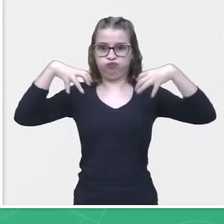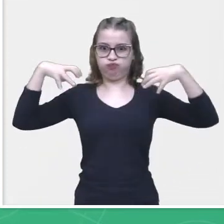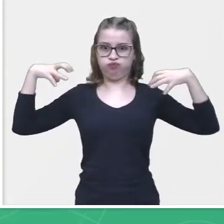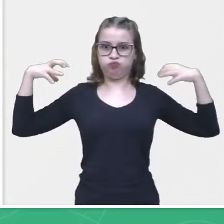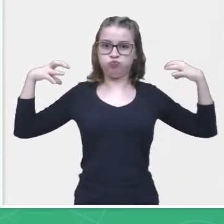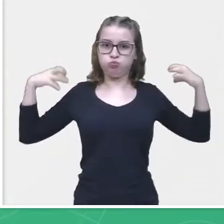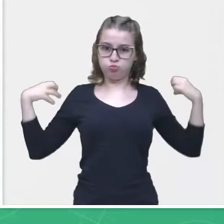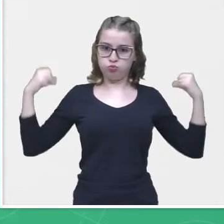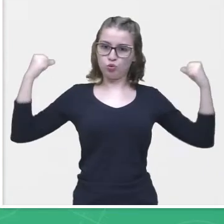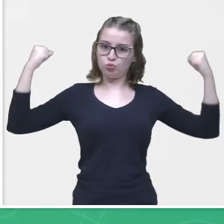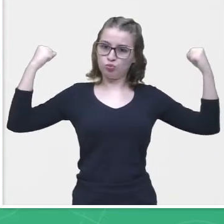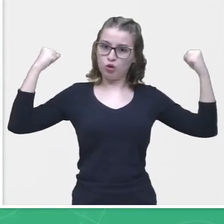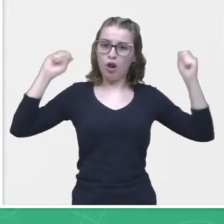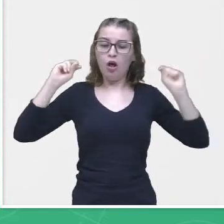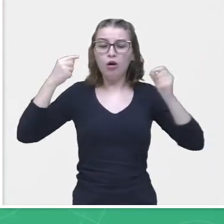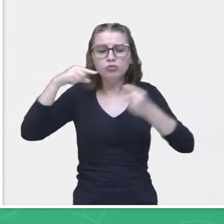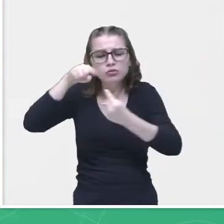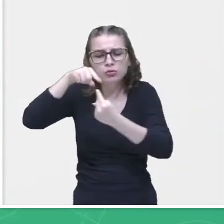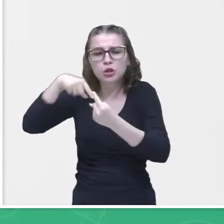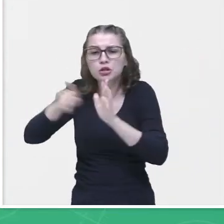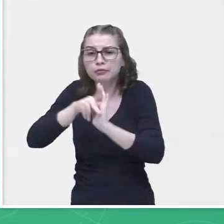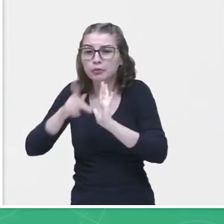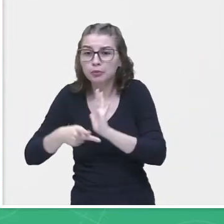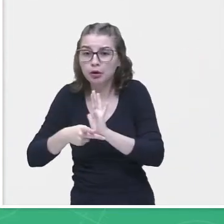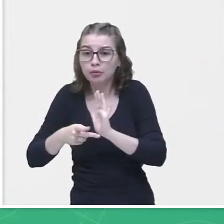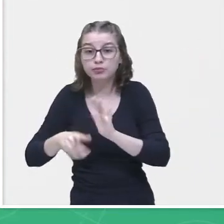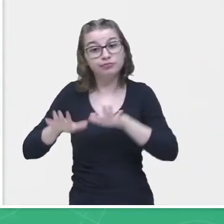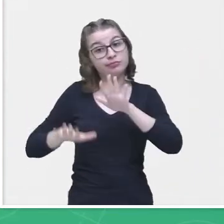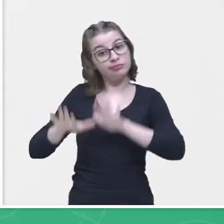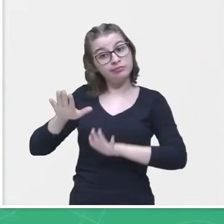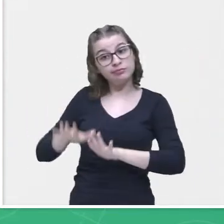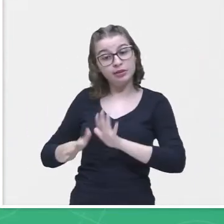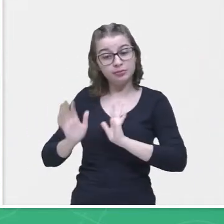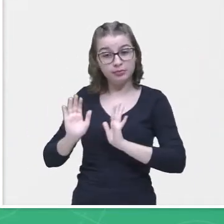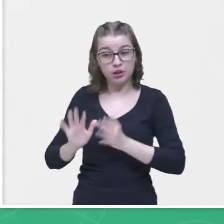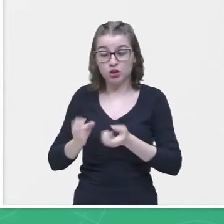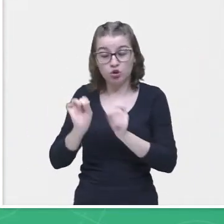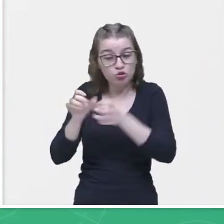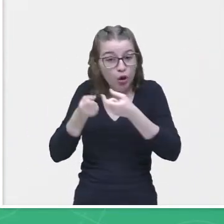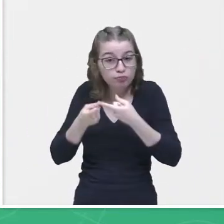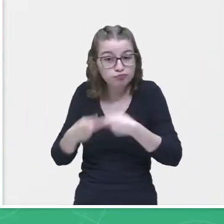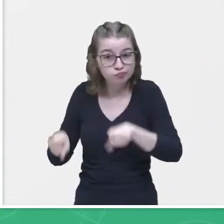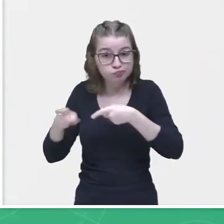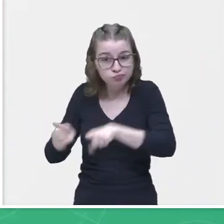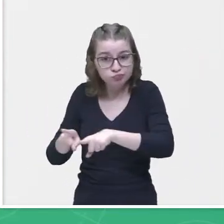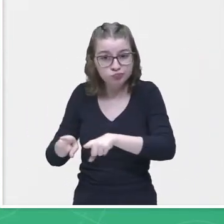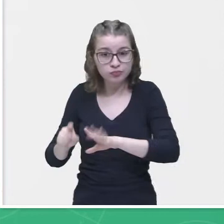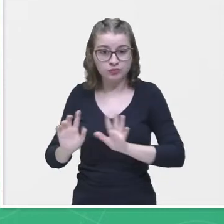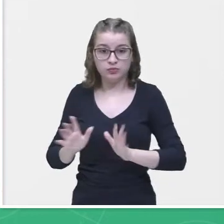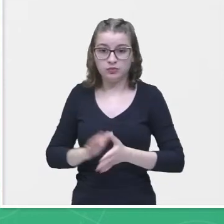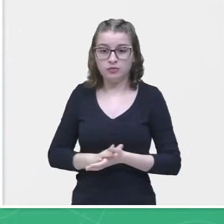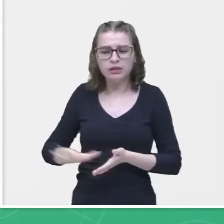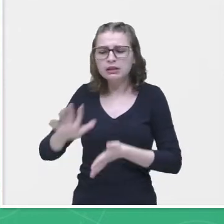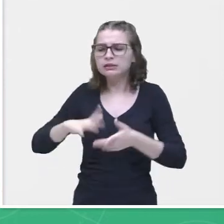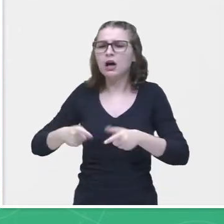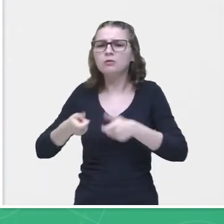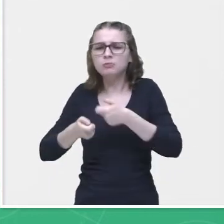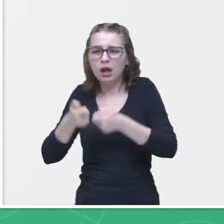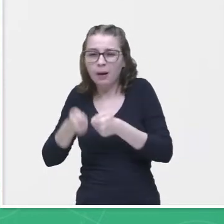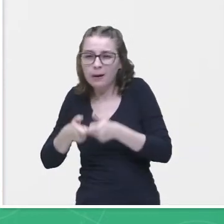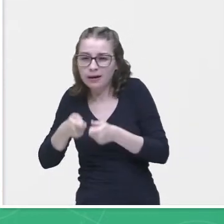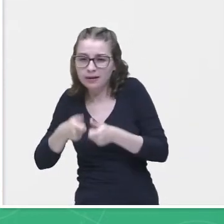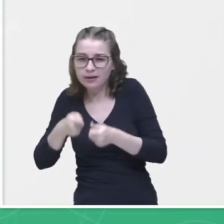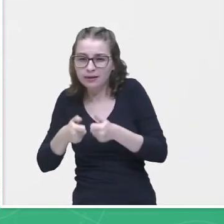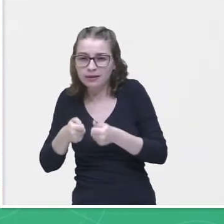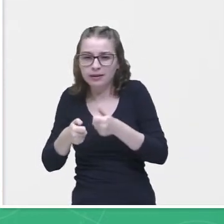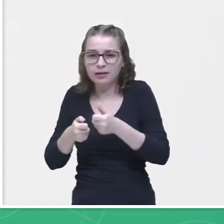pessoa que tem ali seus objetivos? Não sei. Estou apenas provocando. E os gamers, o que você acha? São